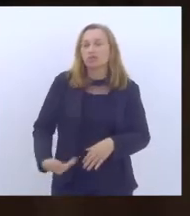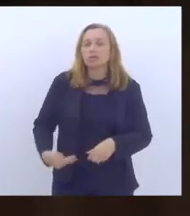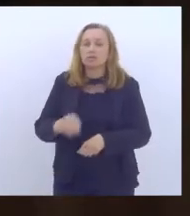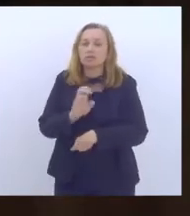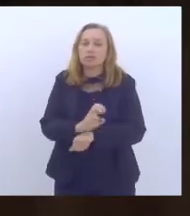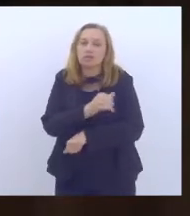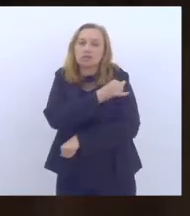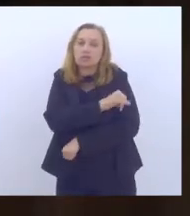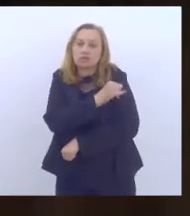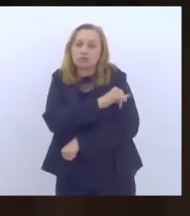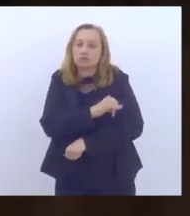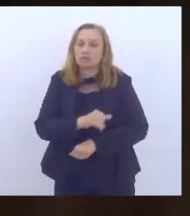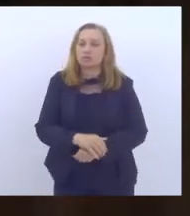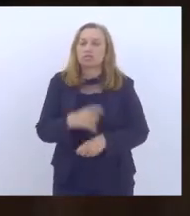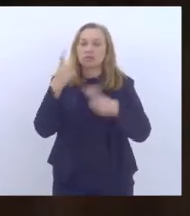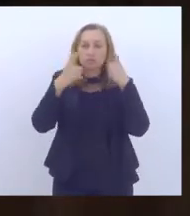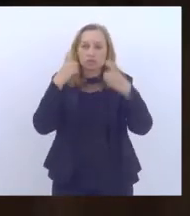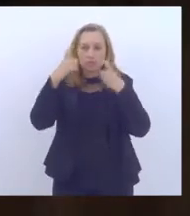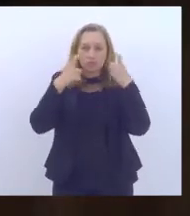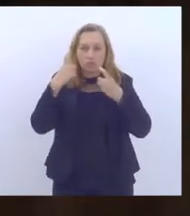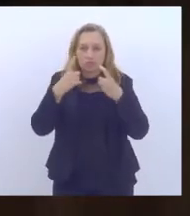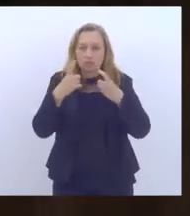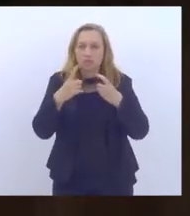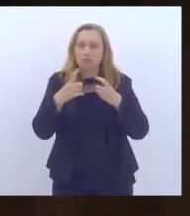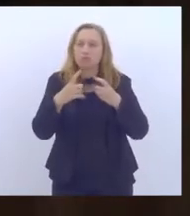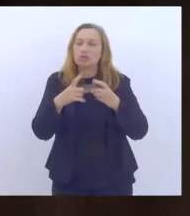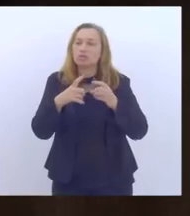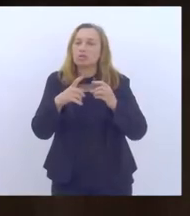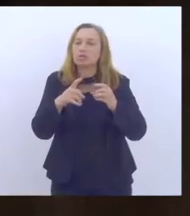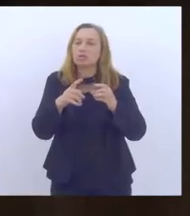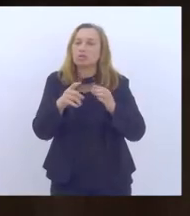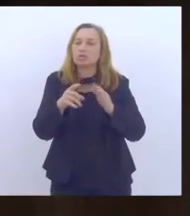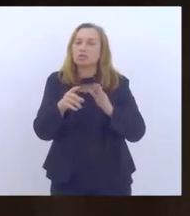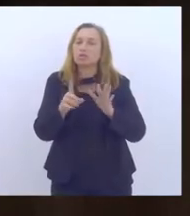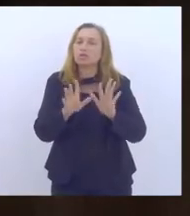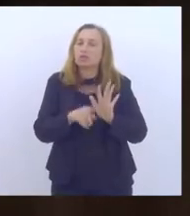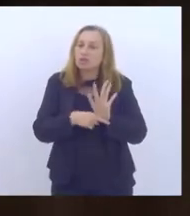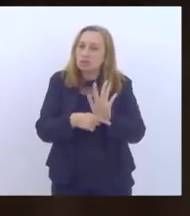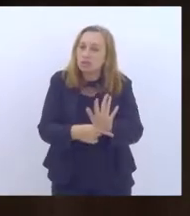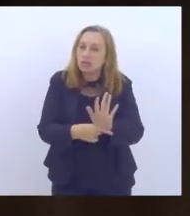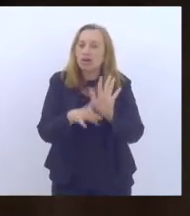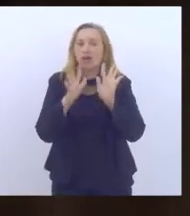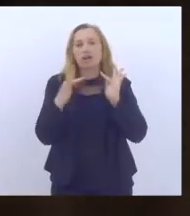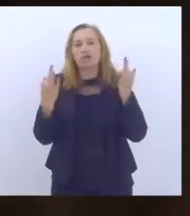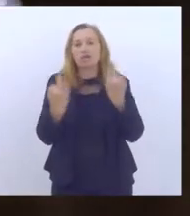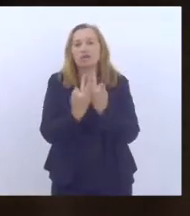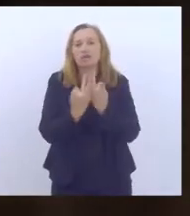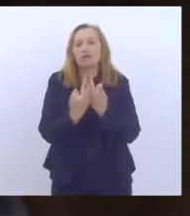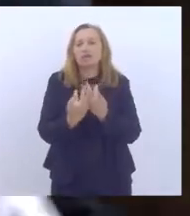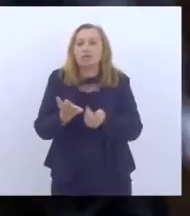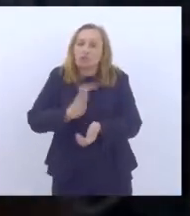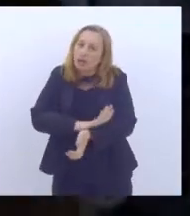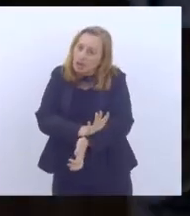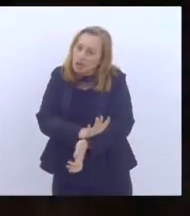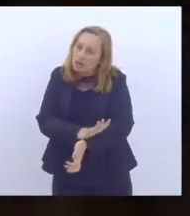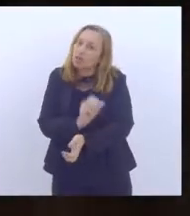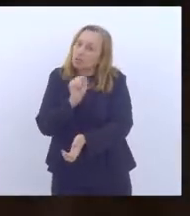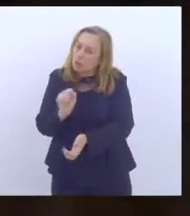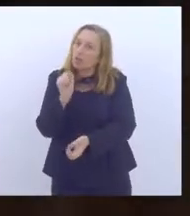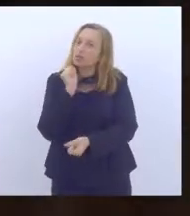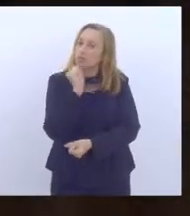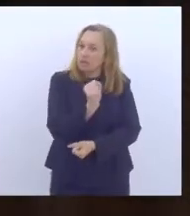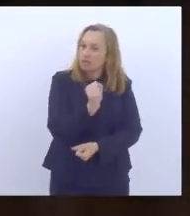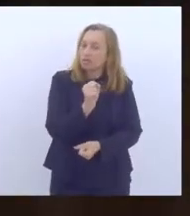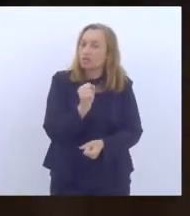do estado do Rio de Janeiro se preocupe em respaldar essas famílias que o racismo pode